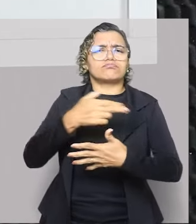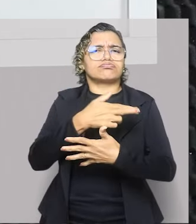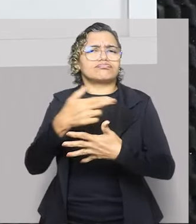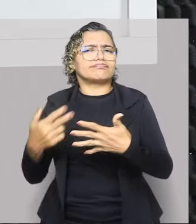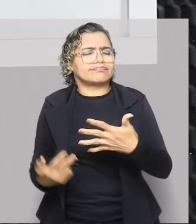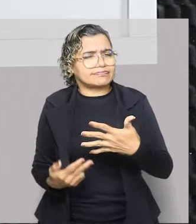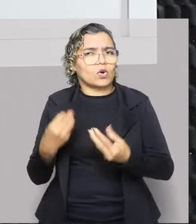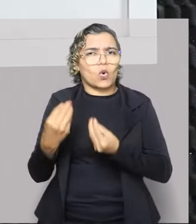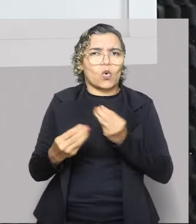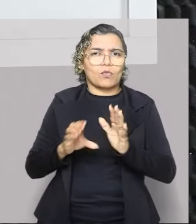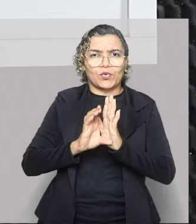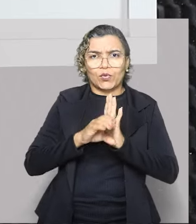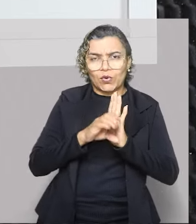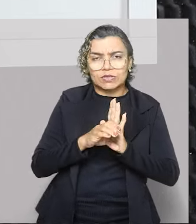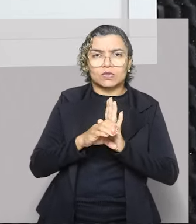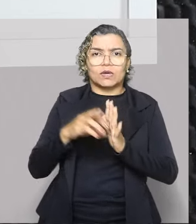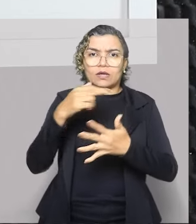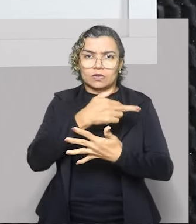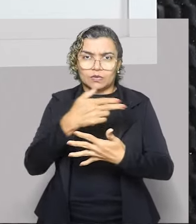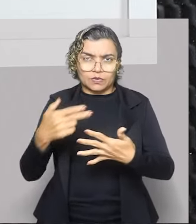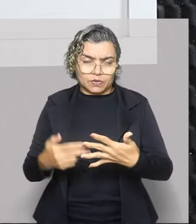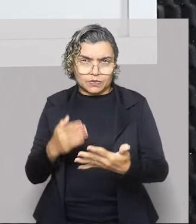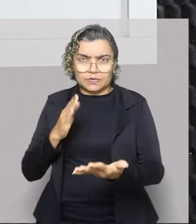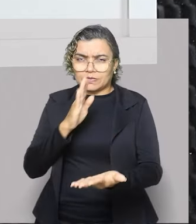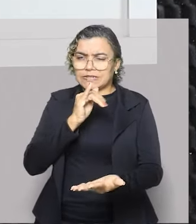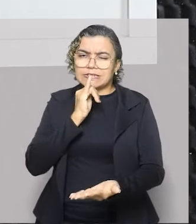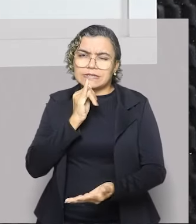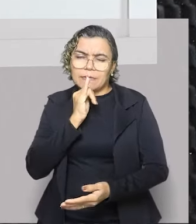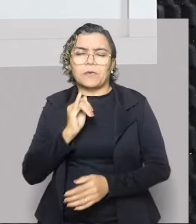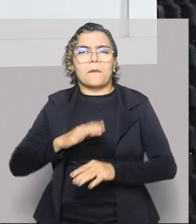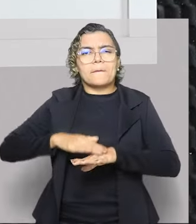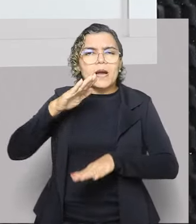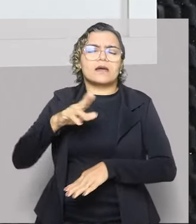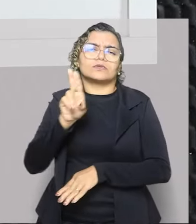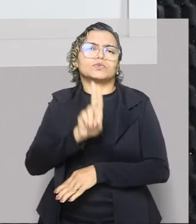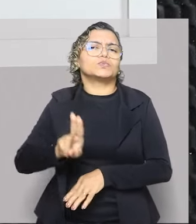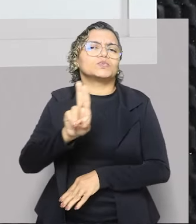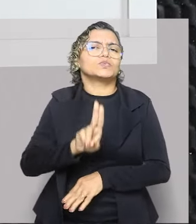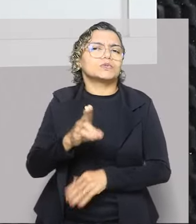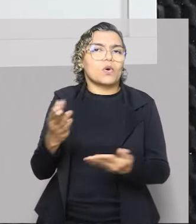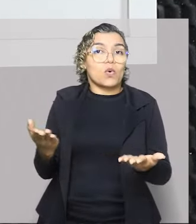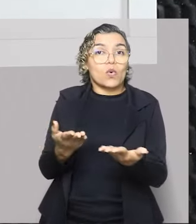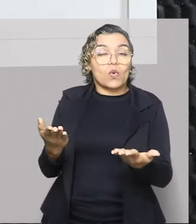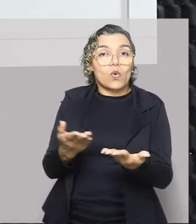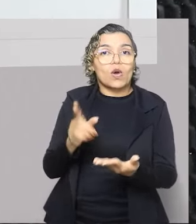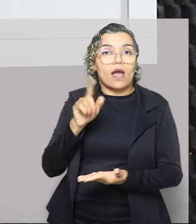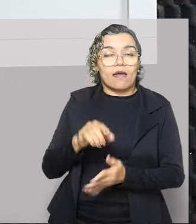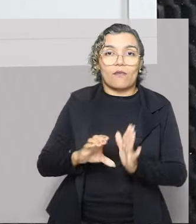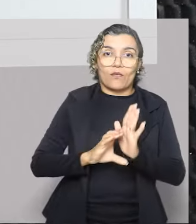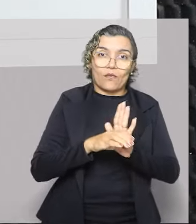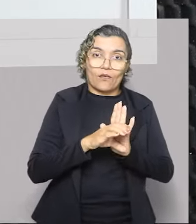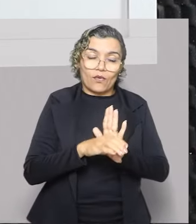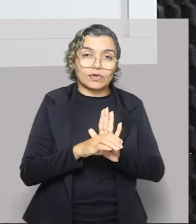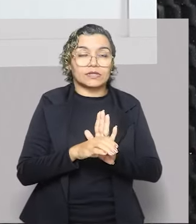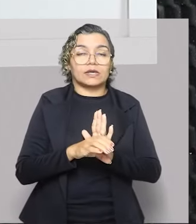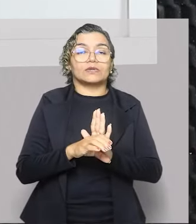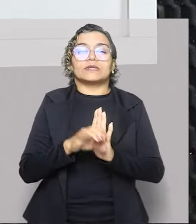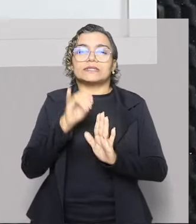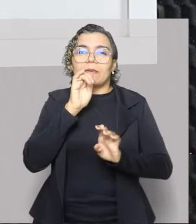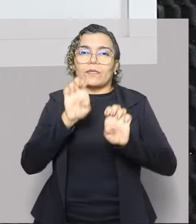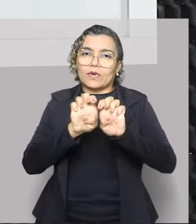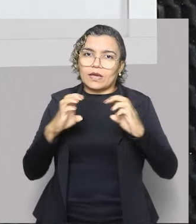conceituar uma espécie o que a gente mais utiliza né hoje eh o conceito Ecológico que perpassa